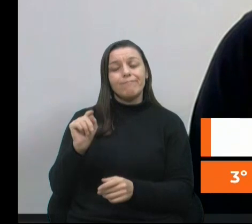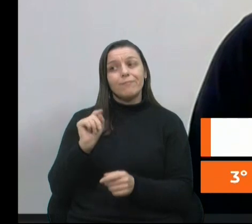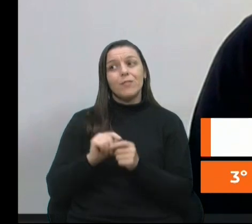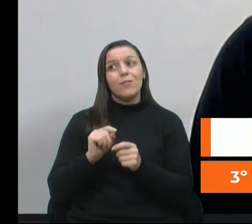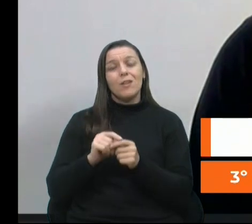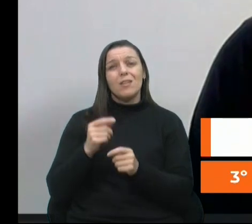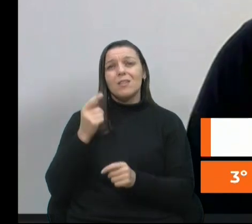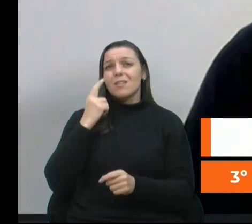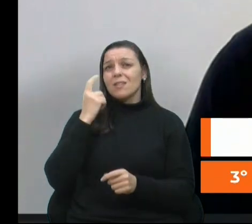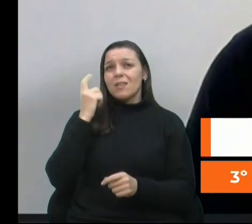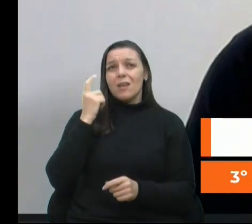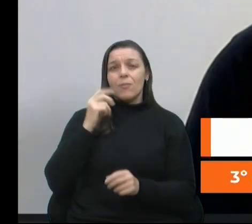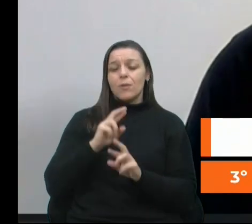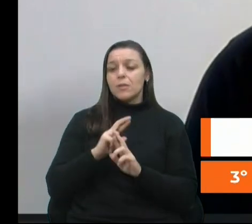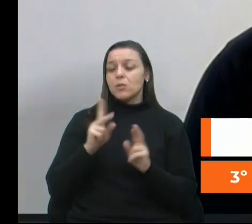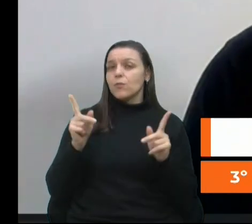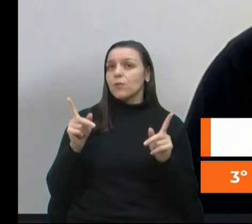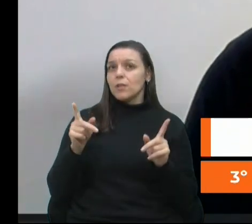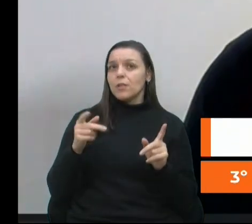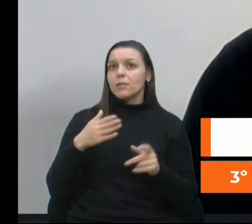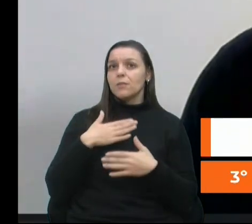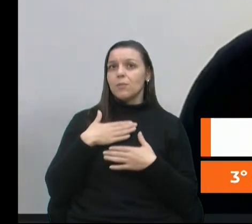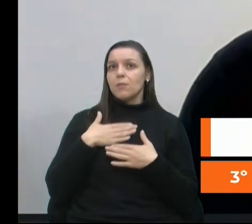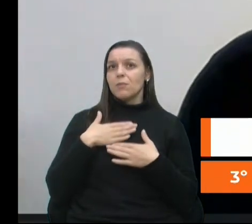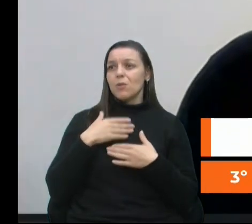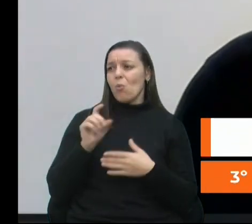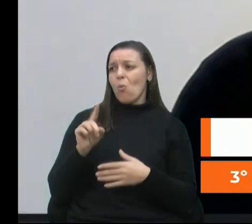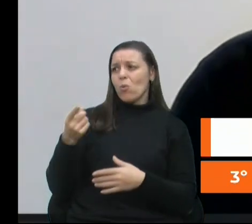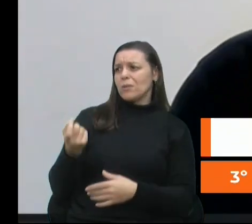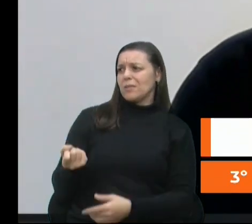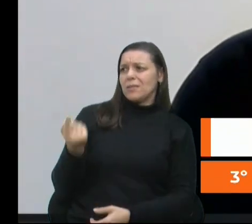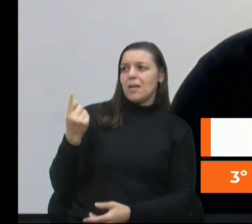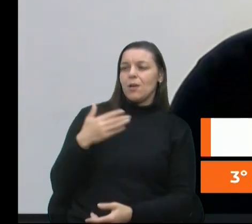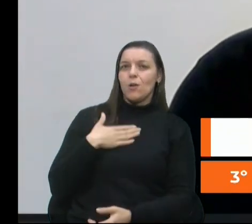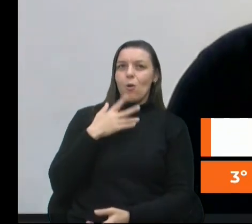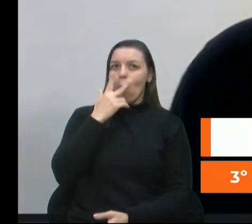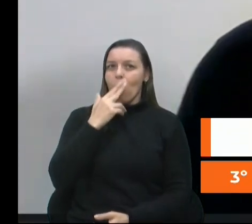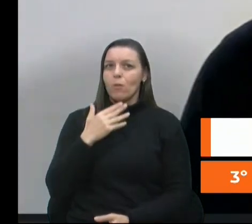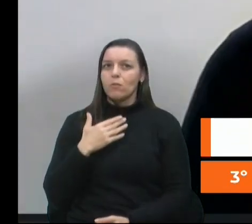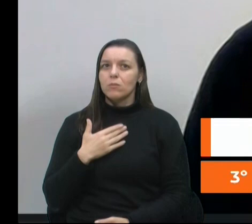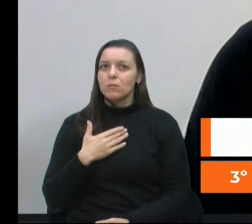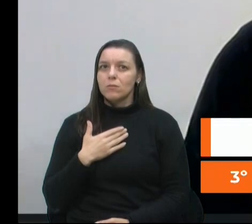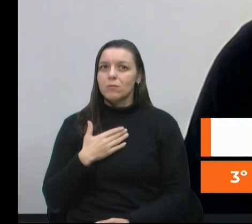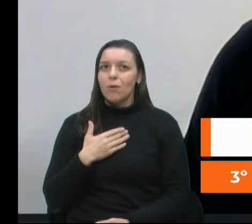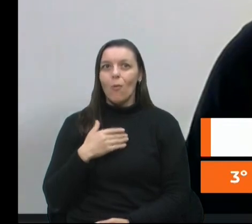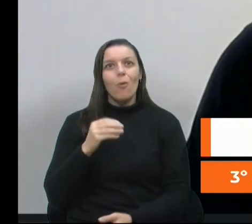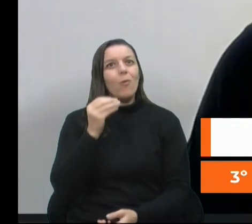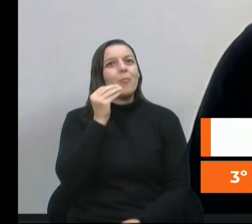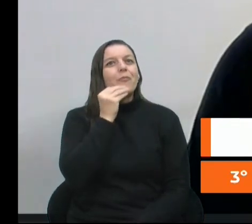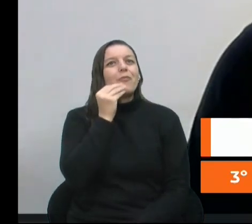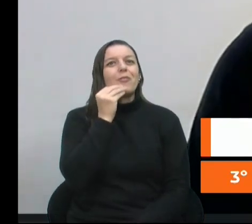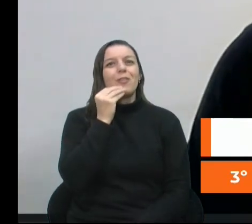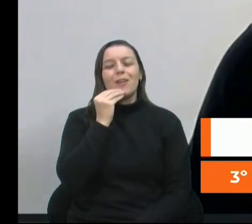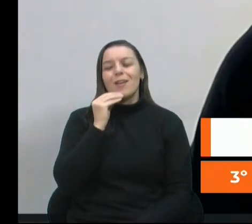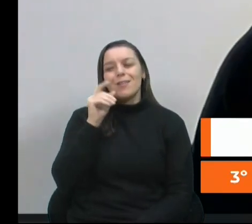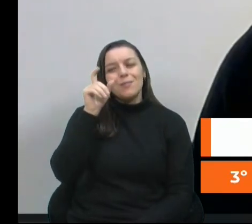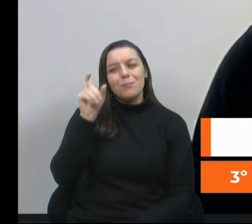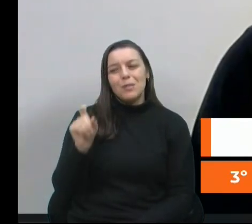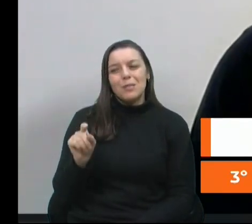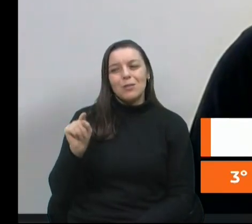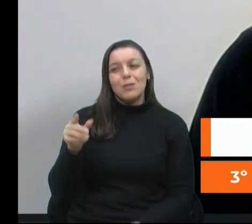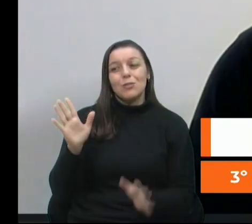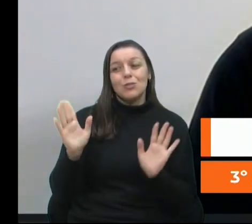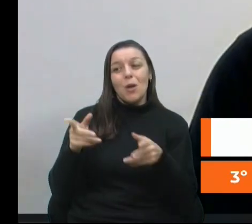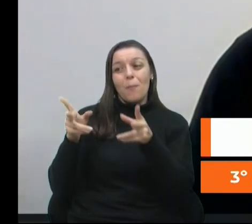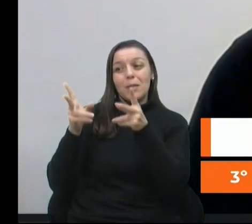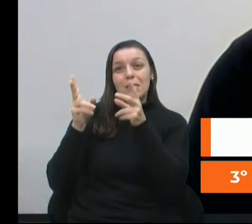como isso aqui faz uma grande diferença para mim, ver que tem outros esquisitos como eu. É óbvio que essa pessoa, ela já